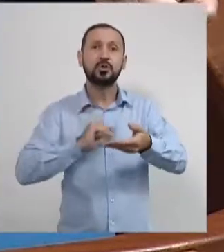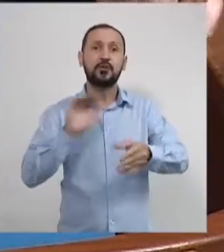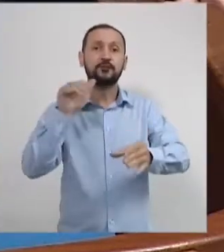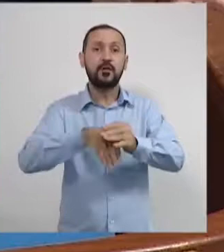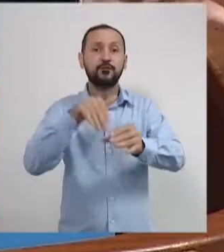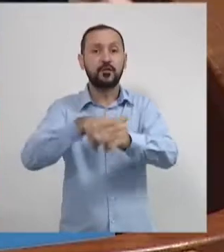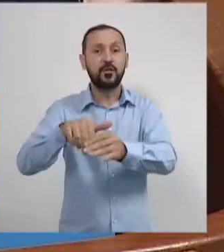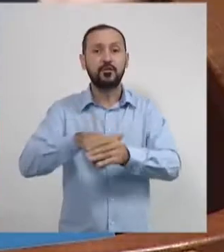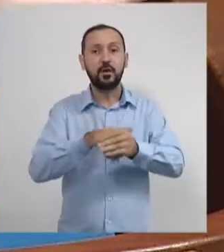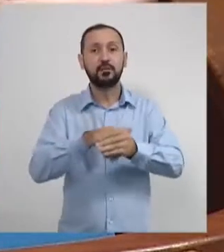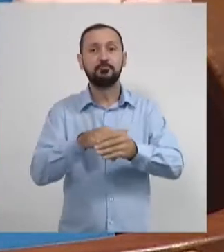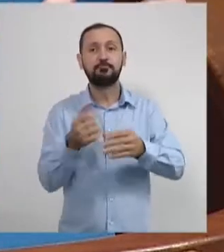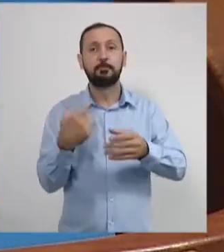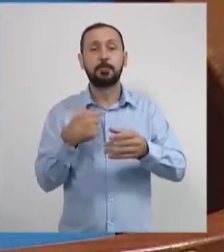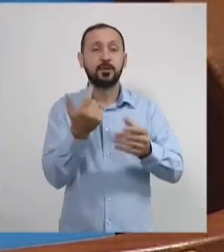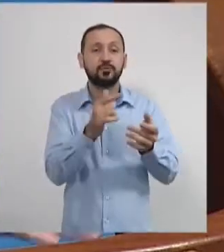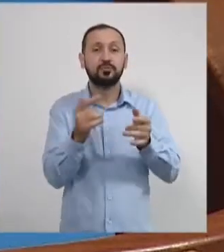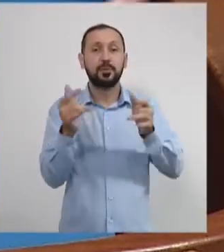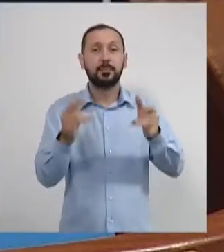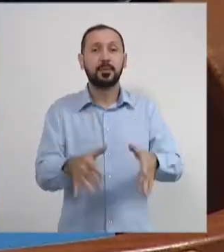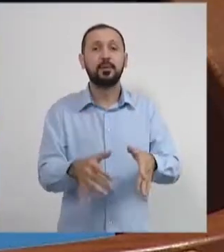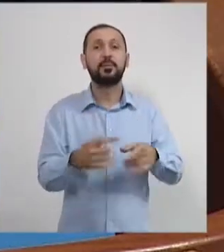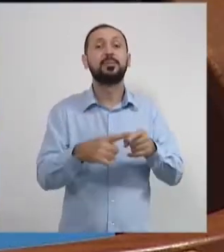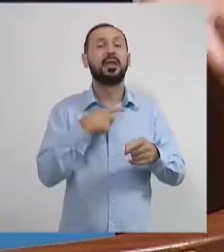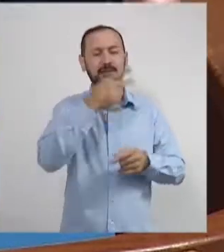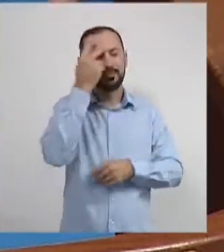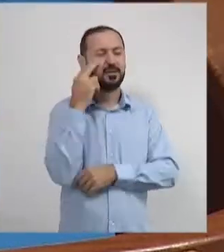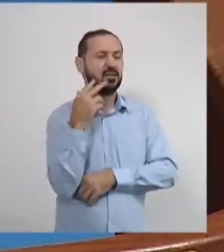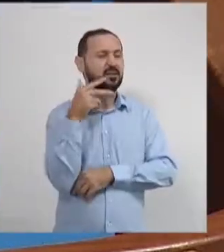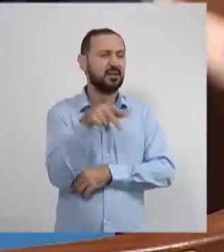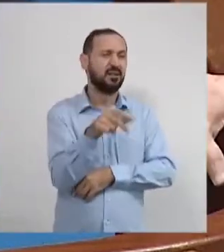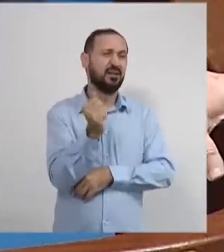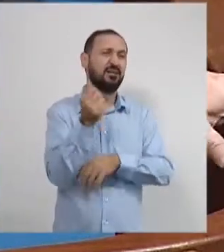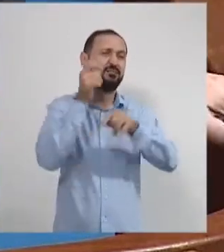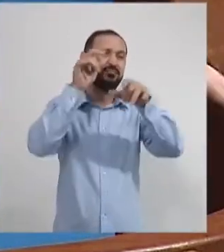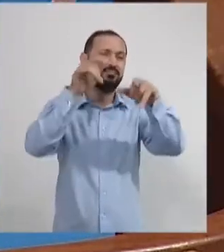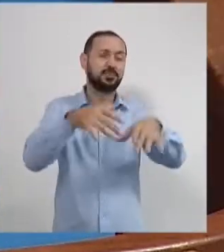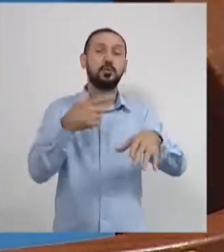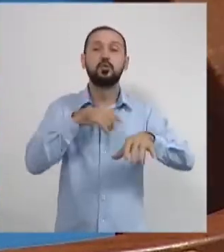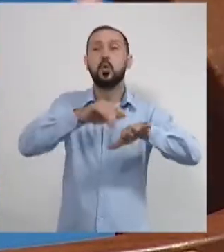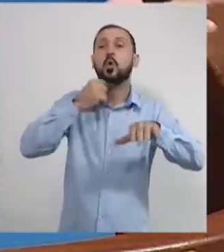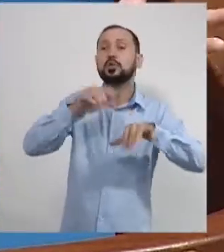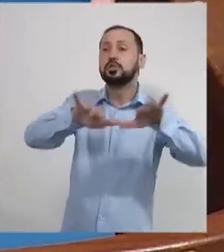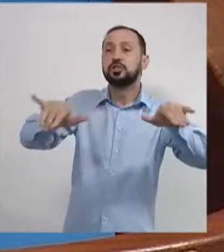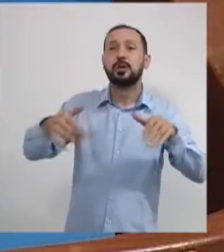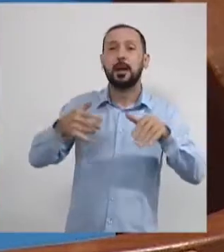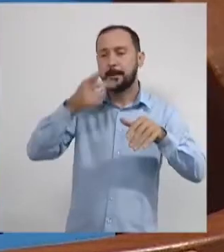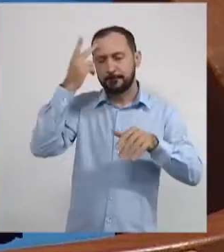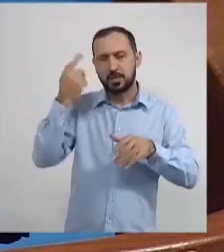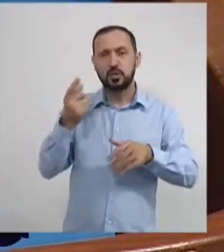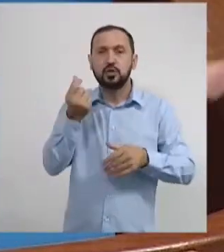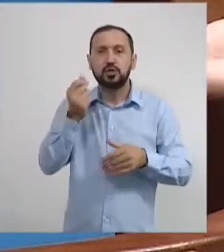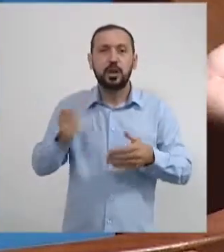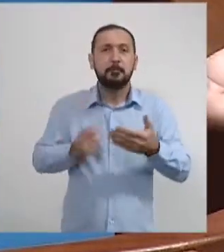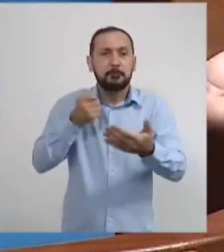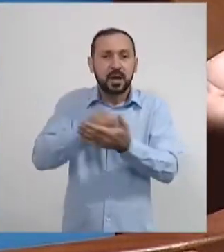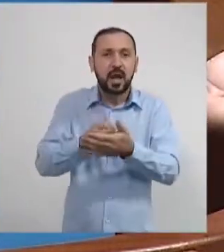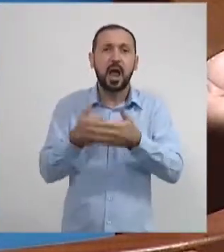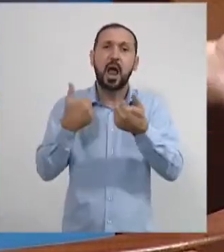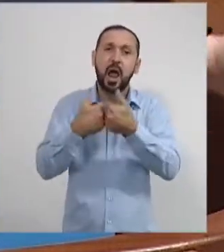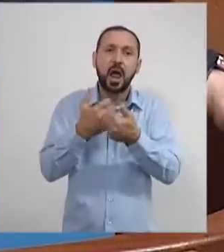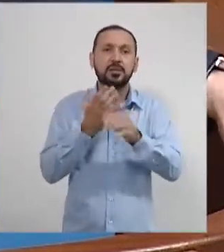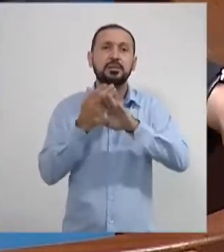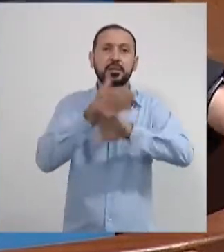mais voto, não tenha, exatamente porque não tem, às vezes, poder de mobilização, e muita gente que se dispõe a votar